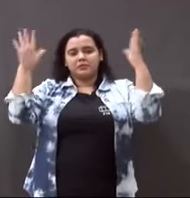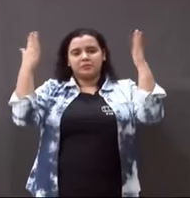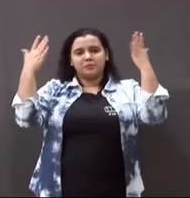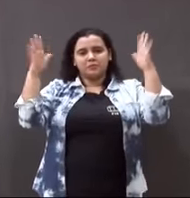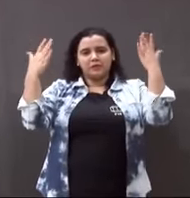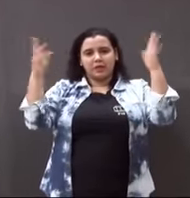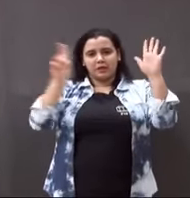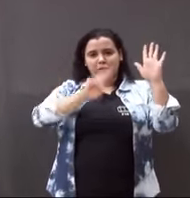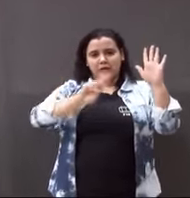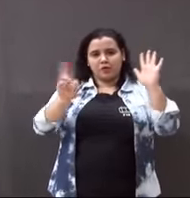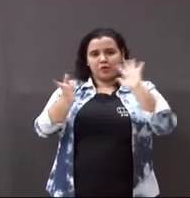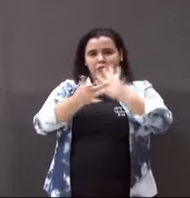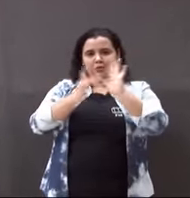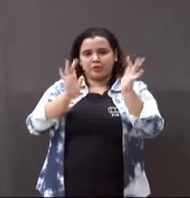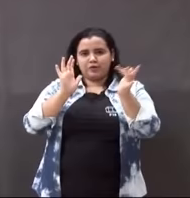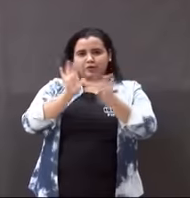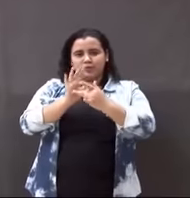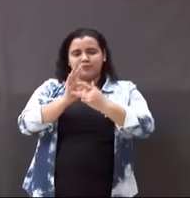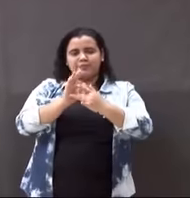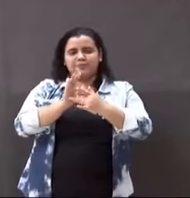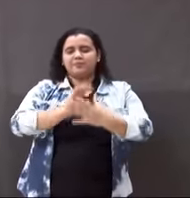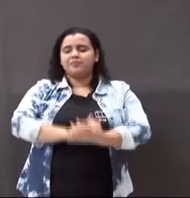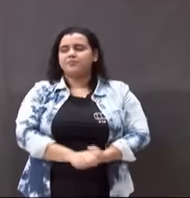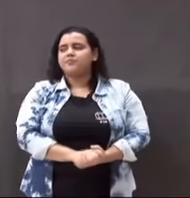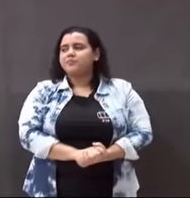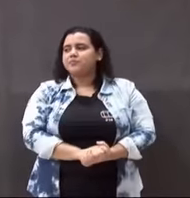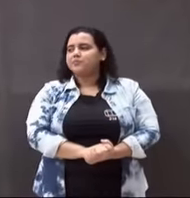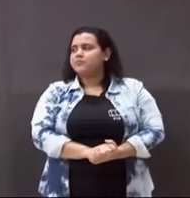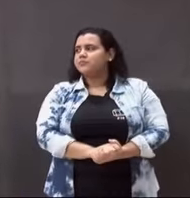É o pastor Glaucio que vai orar ou o pastor Elias? Como é que é?